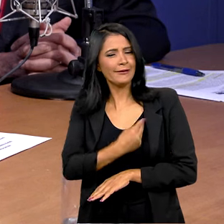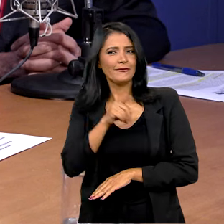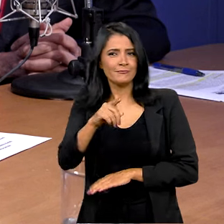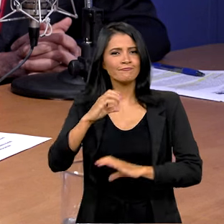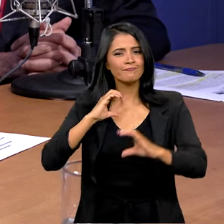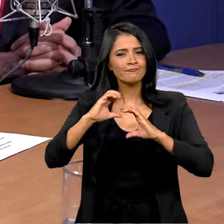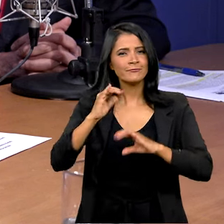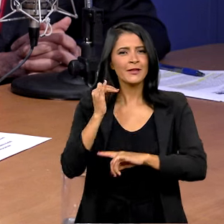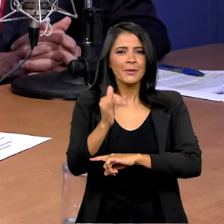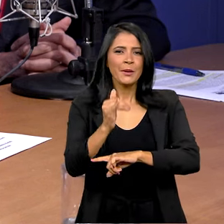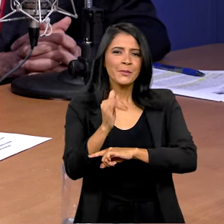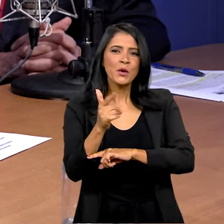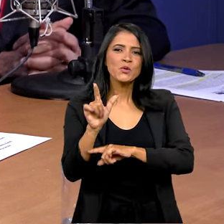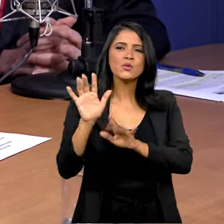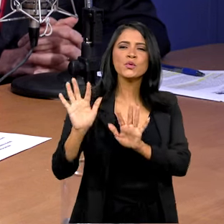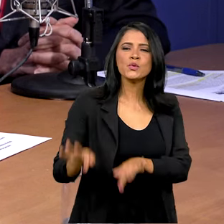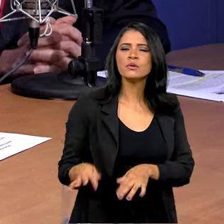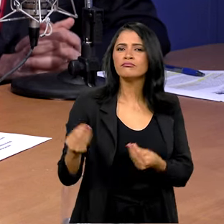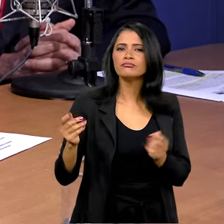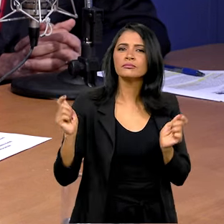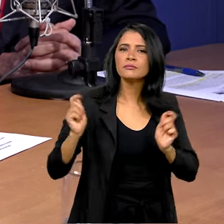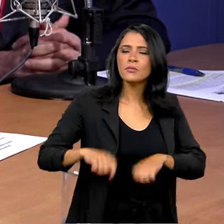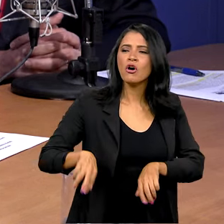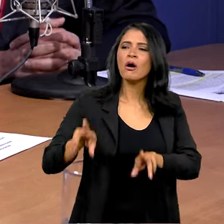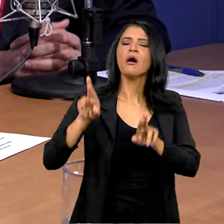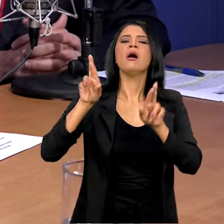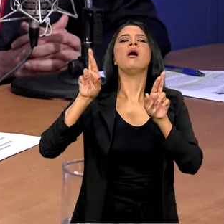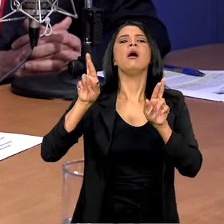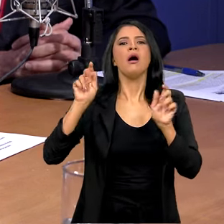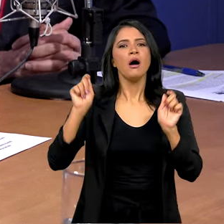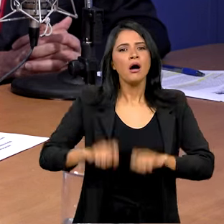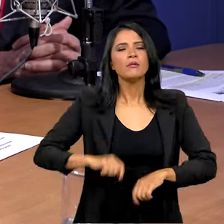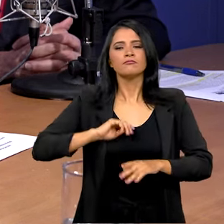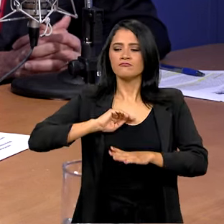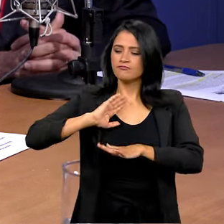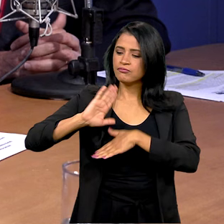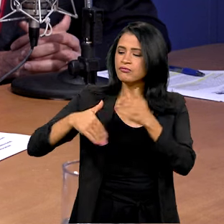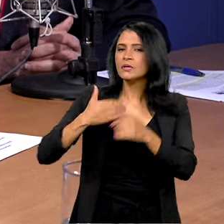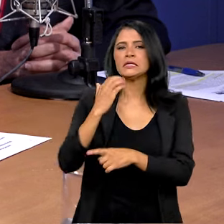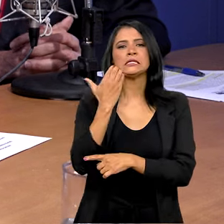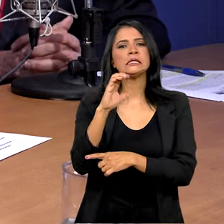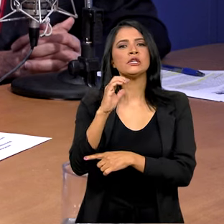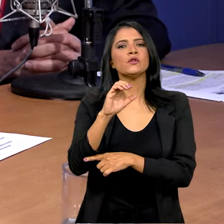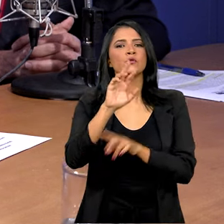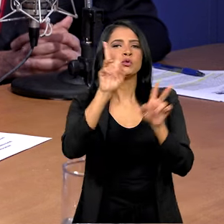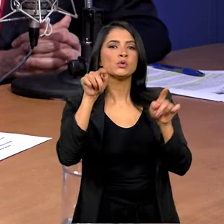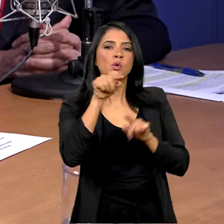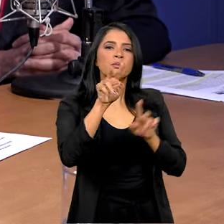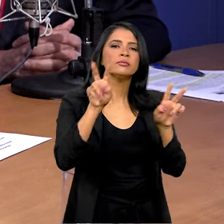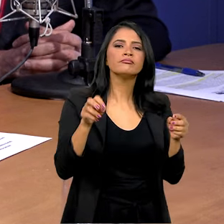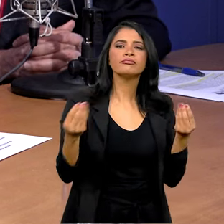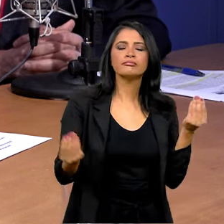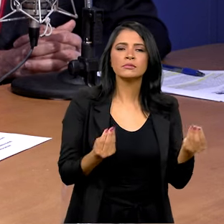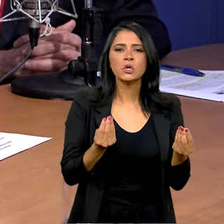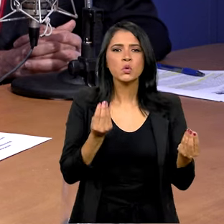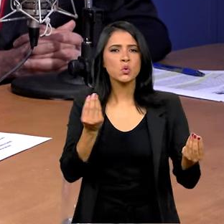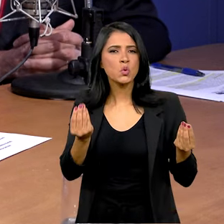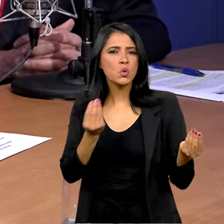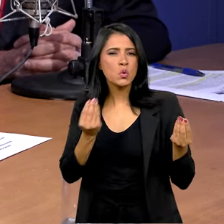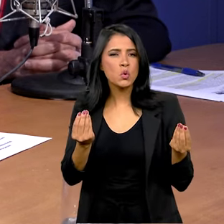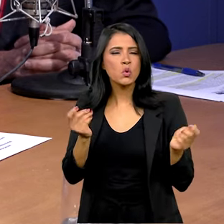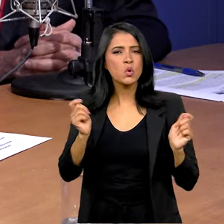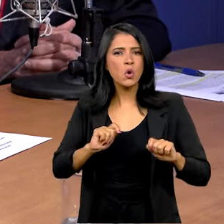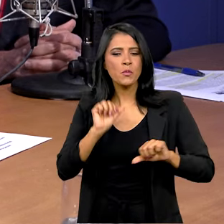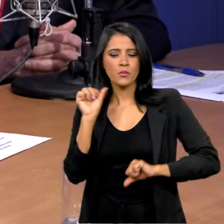no no comunicado Final O que que a gente pode esperar de avanço científico sobre esse tema como